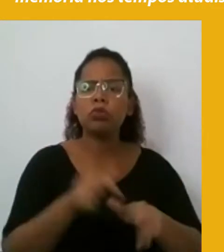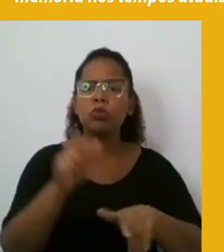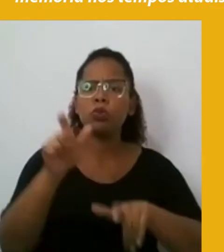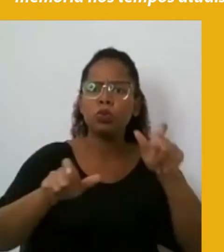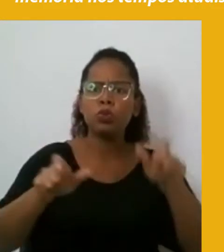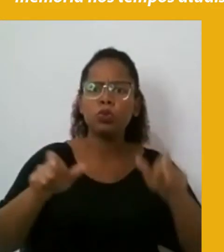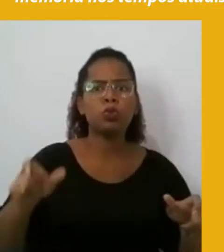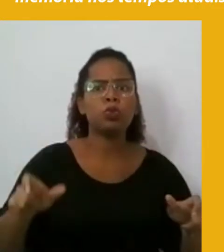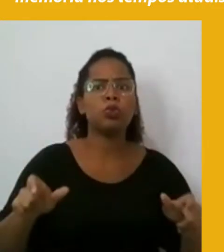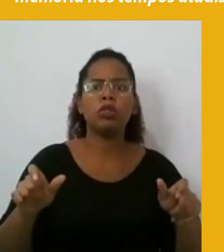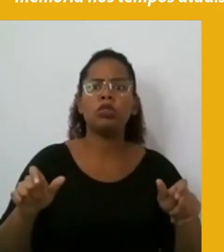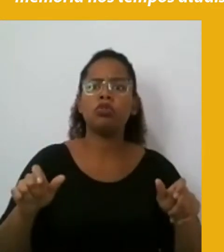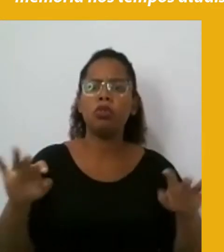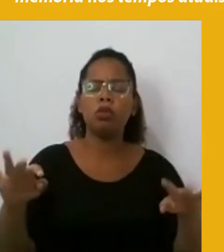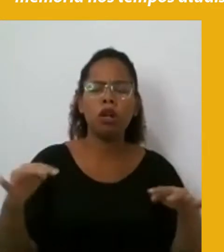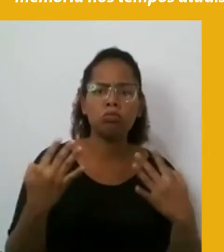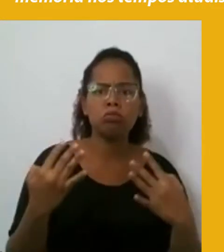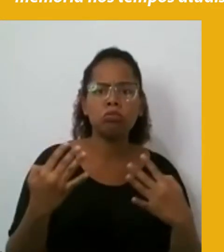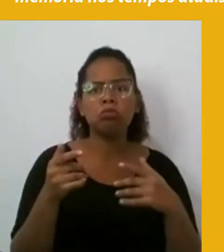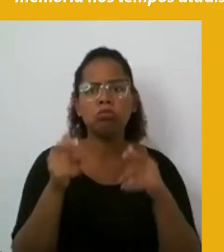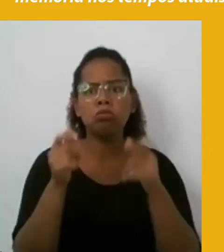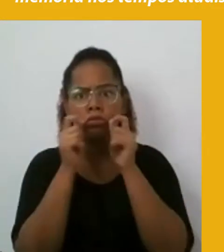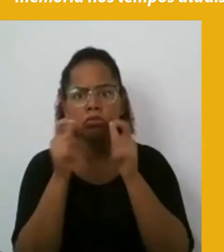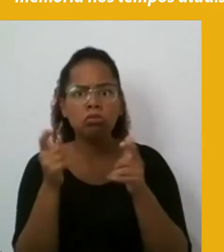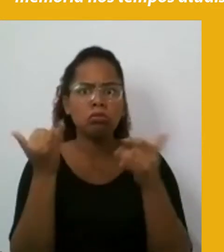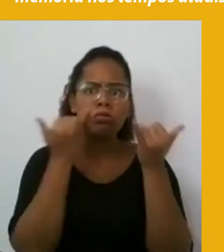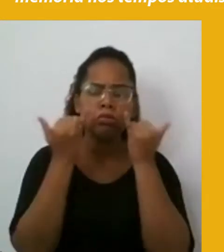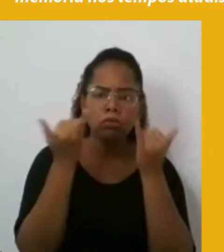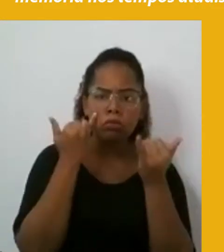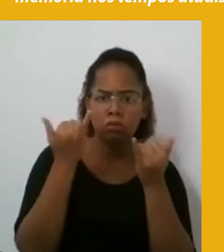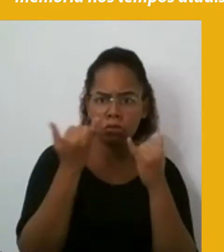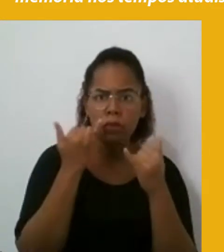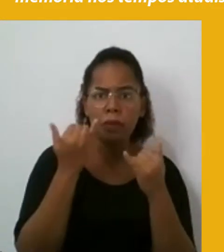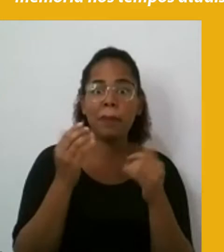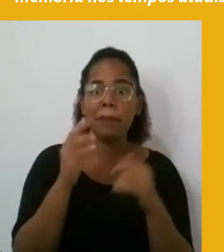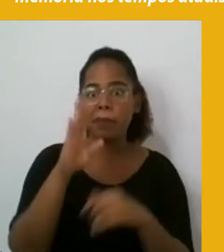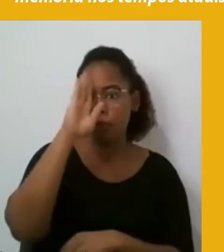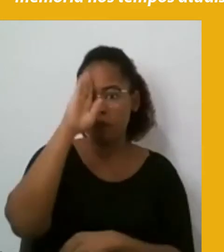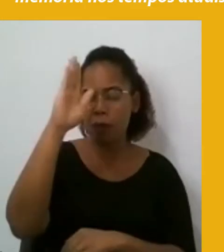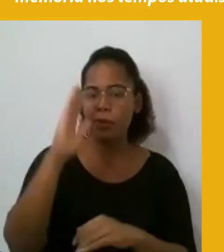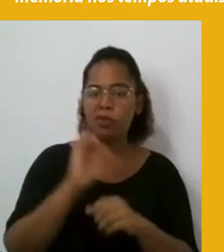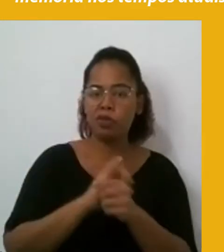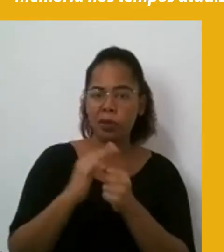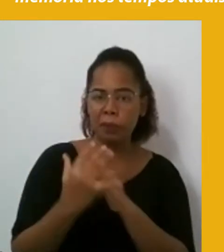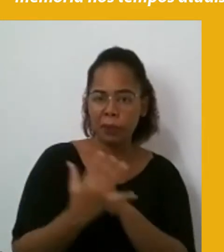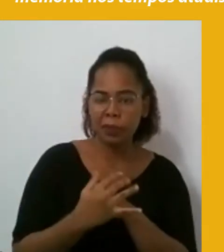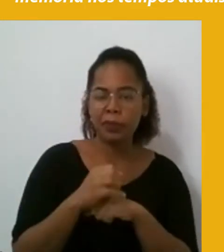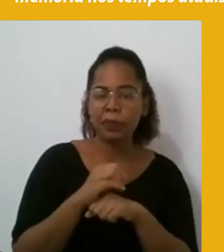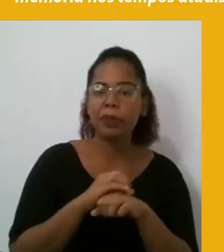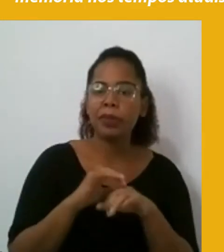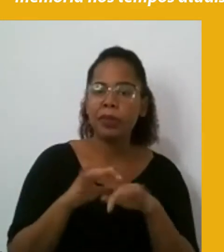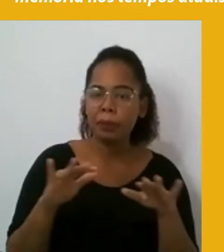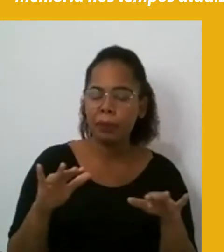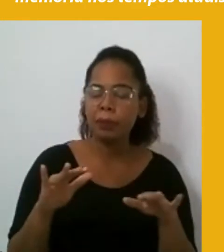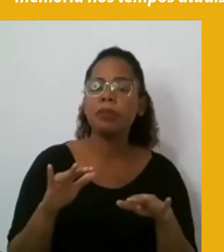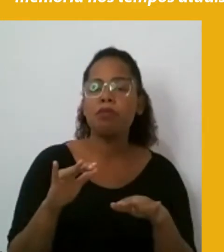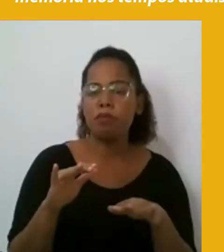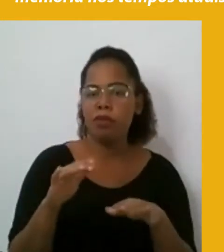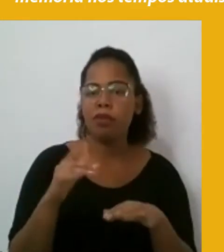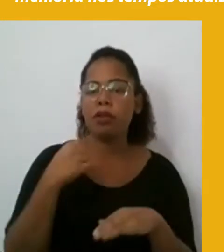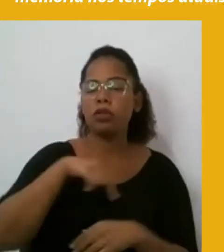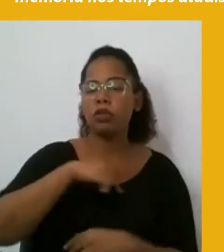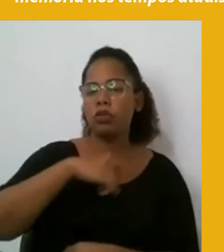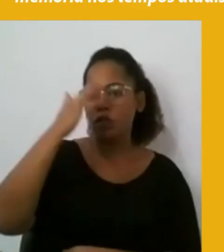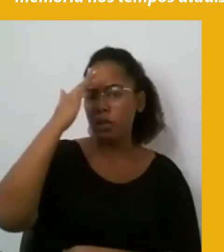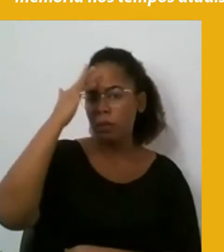né? E não somente, quer dizer, o museu é um lugar da afirmação, né? A gente acha que a revolução dos museus será, como a gente costuma dizer, os museus da primeira pessoa. Eu